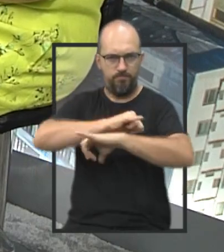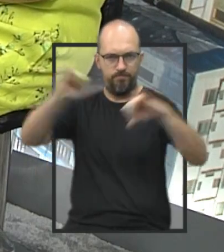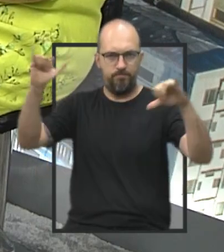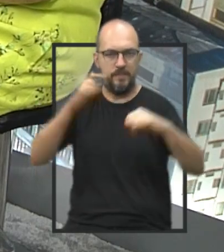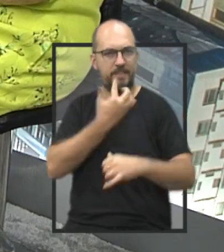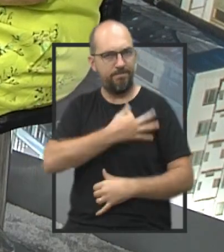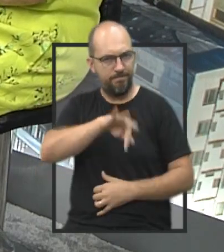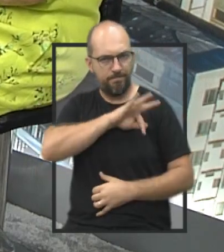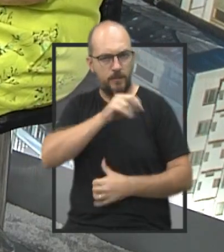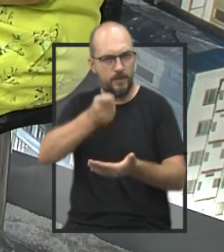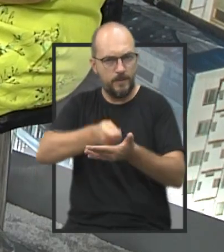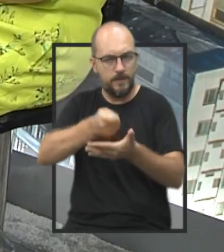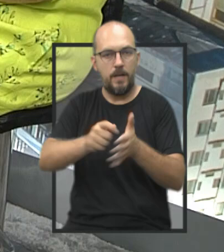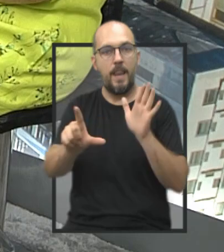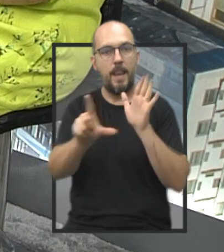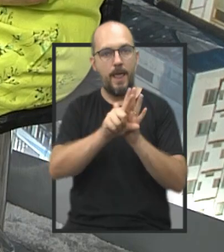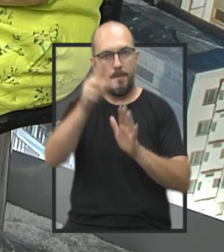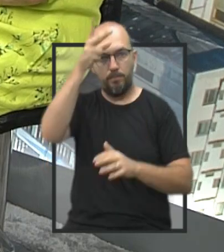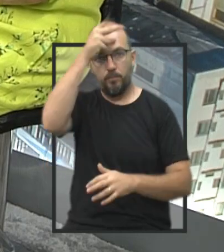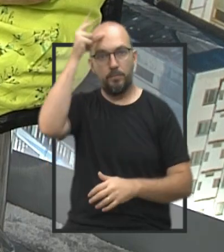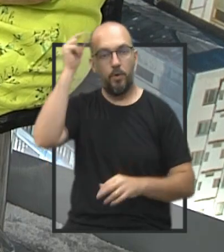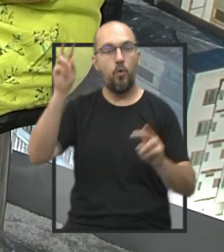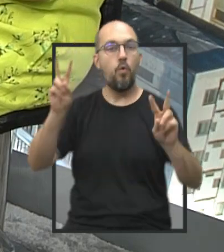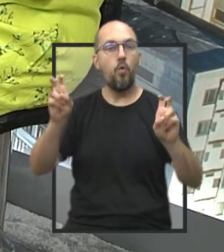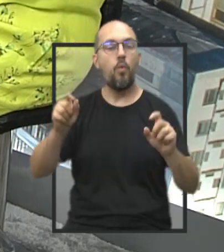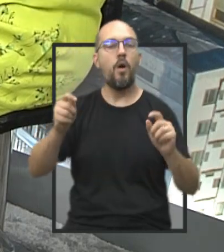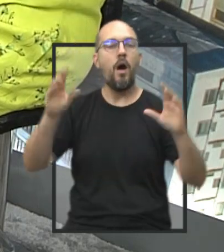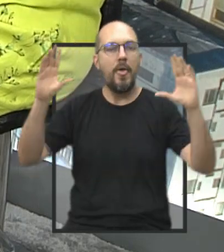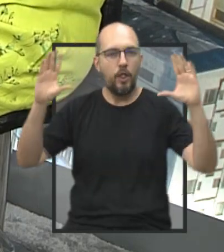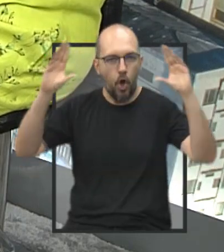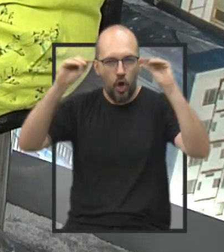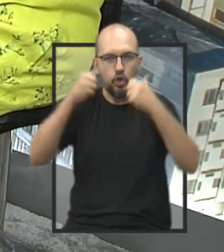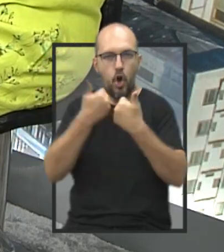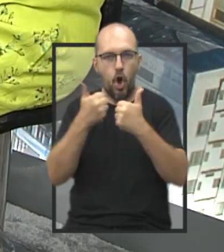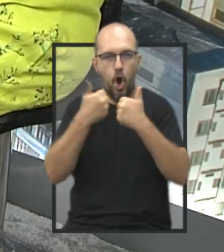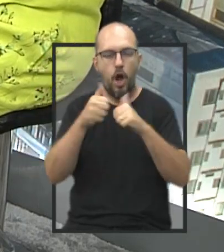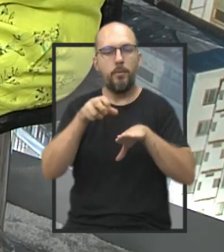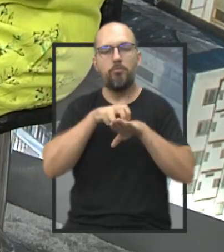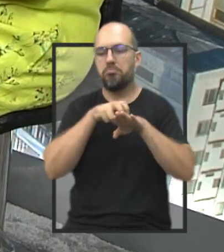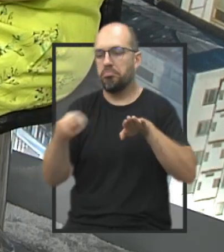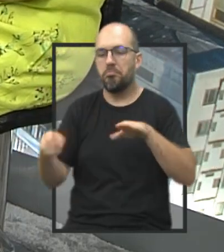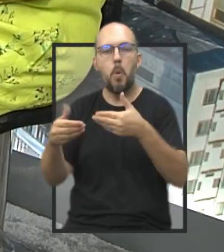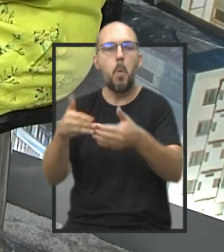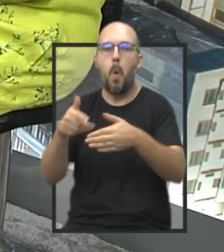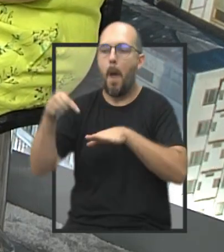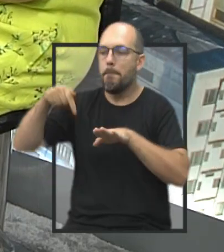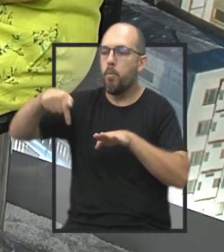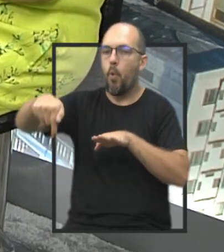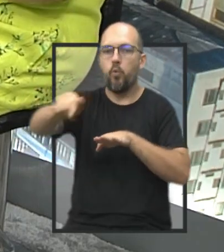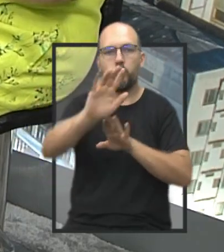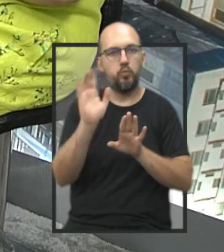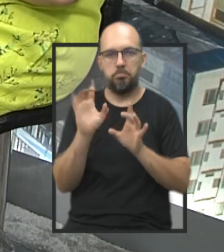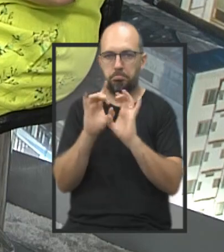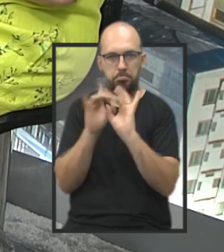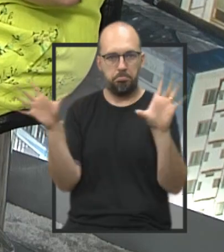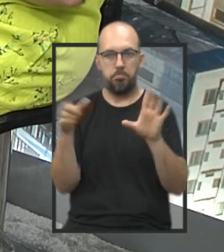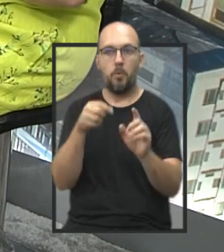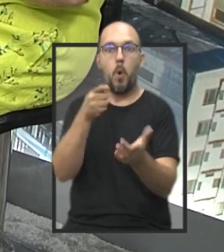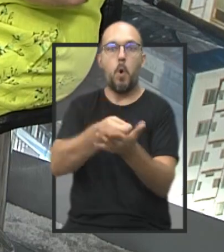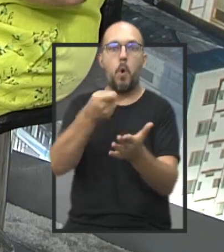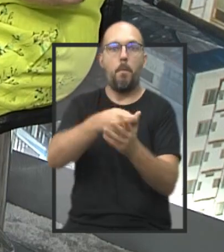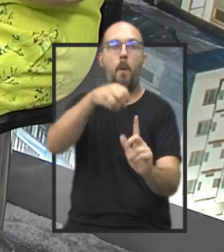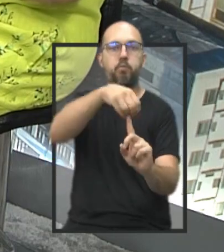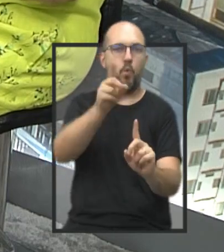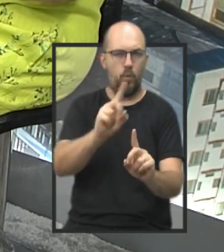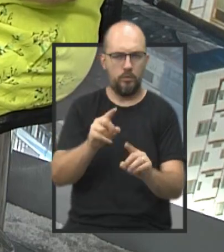fiscalizando o cumprimento de uma lei municipal que obriga, no período noturno, a parada fora do ponto para as mulheres que utilizam o transporte